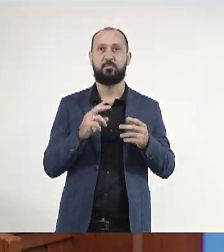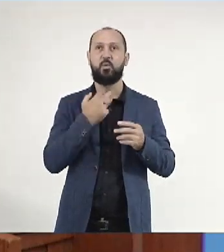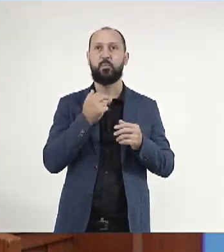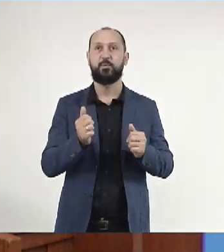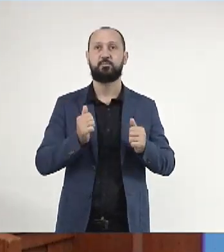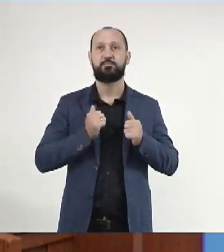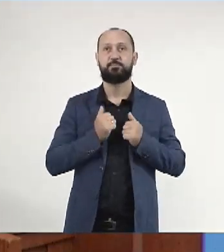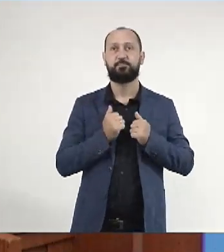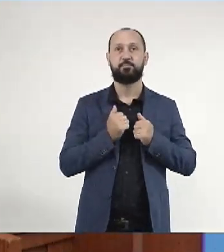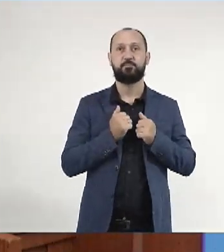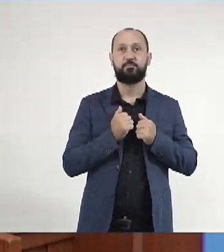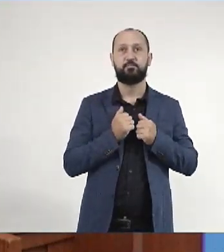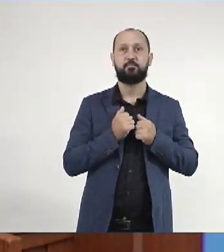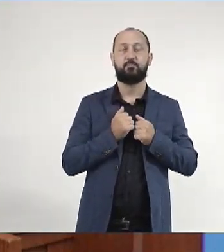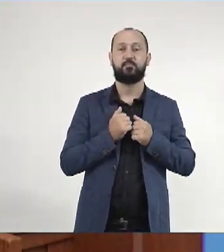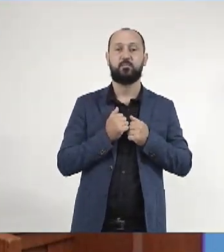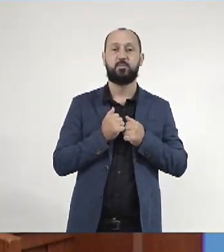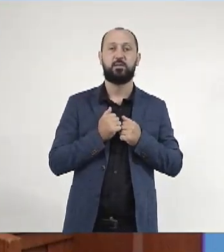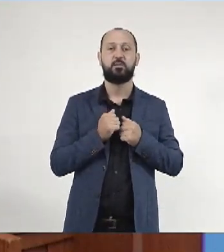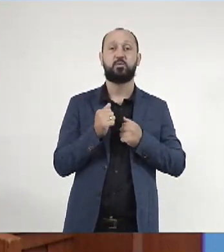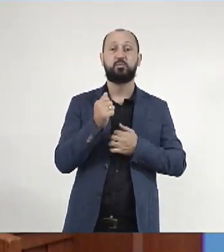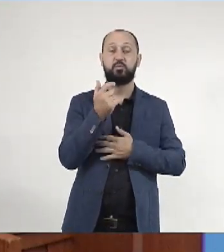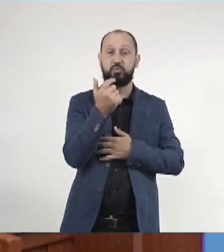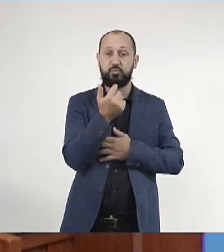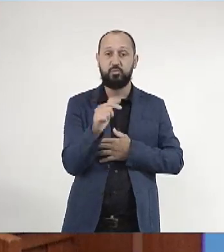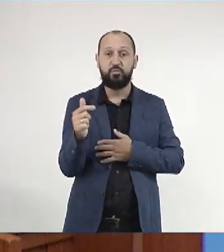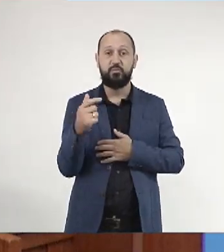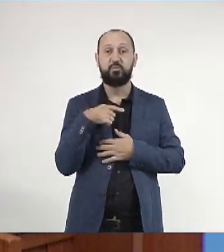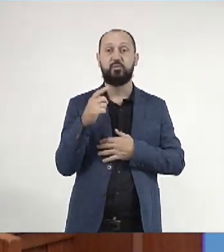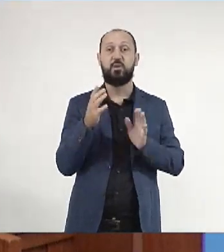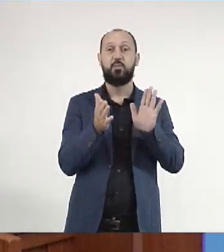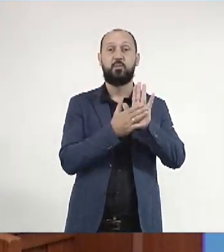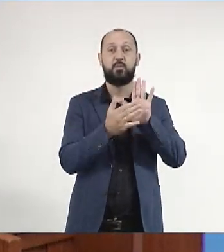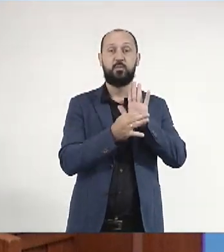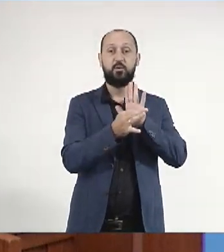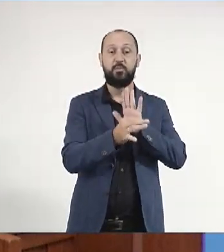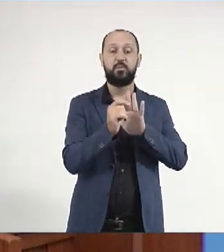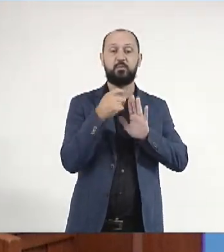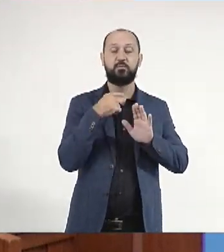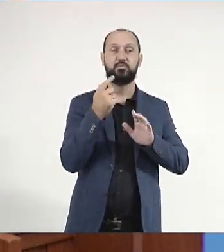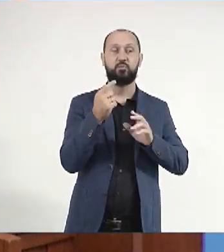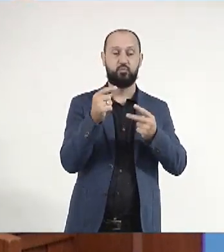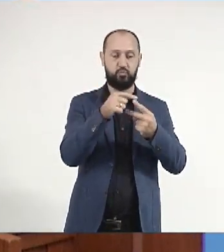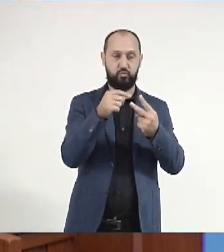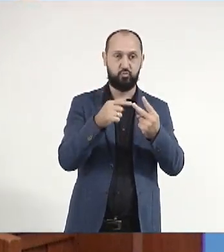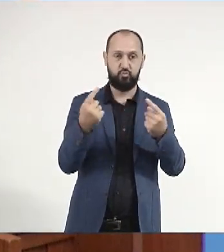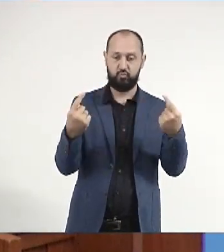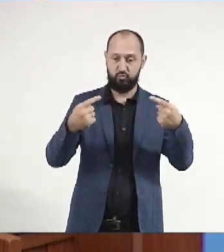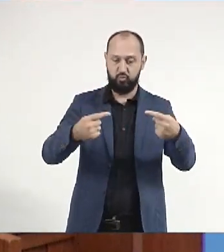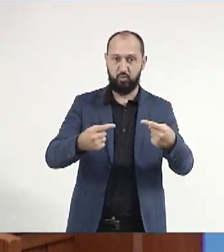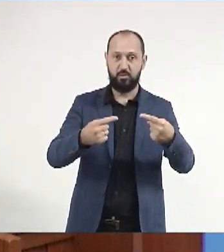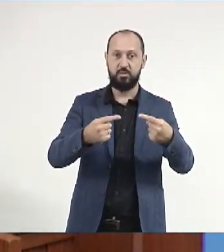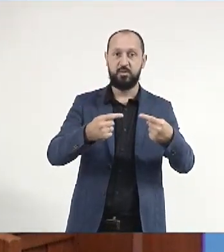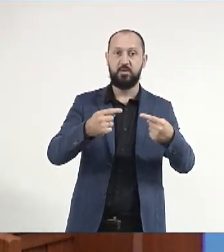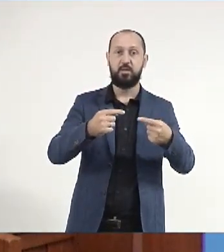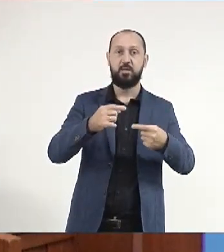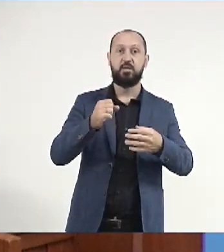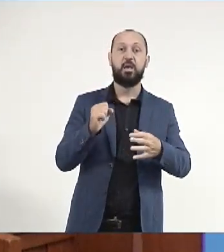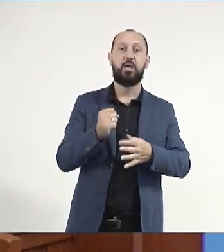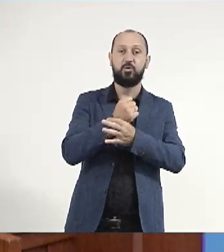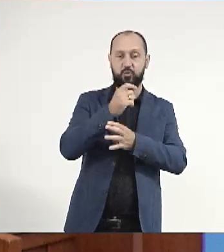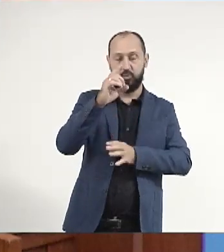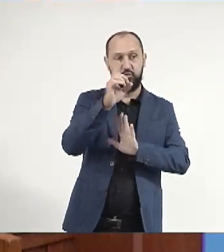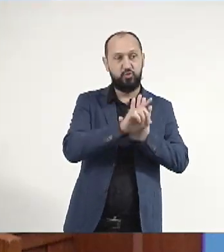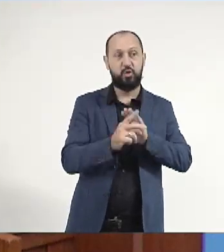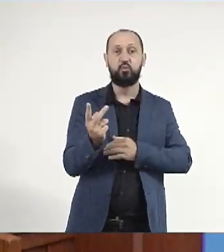o sol com a peneira. Enquanto não houver uma proposta que atenda os dois lados, que garanta os